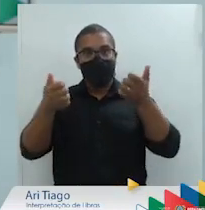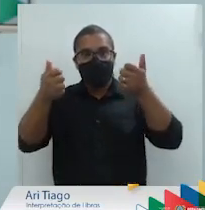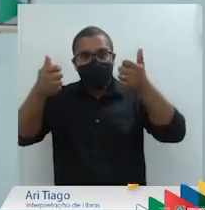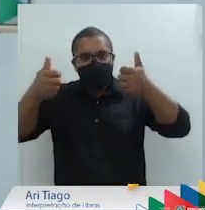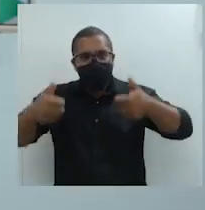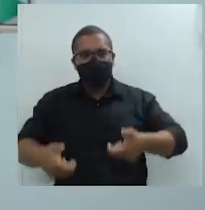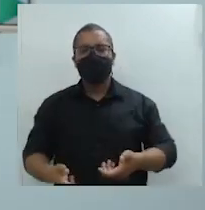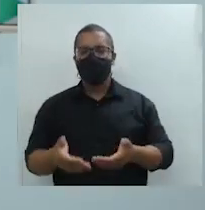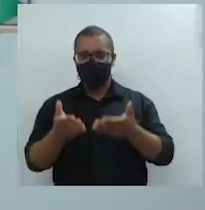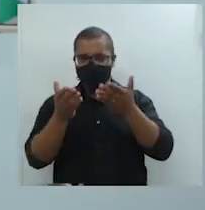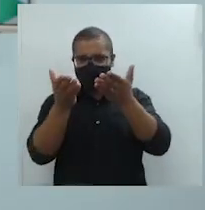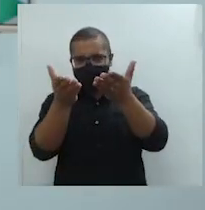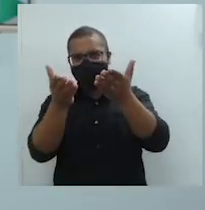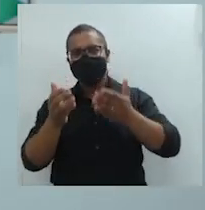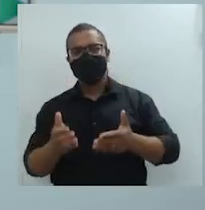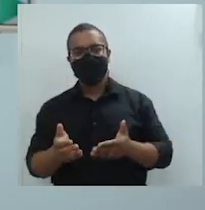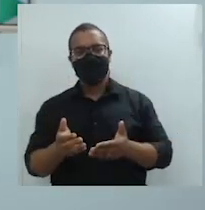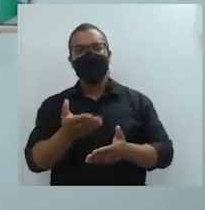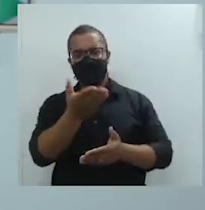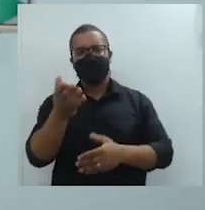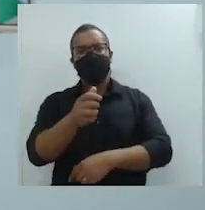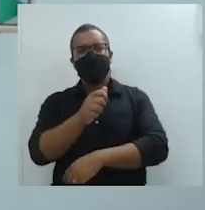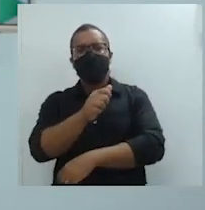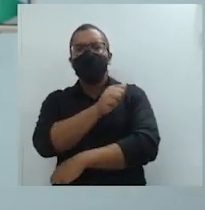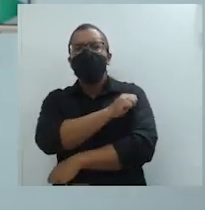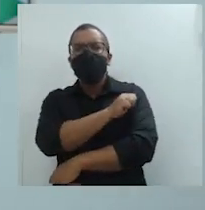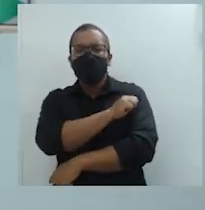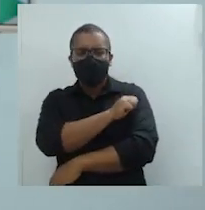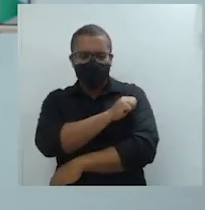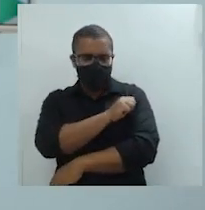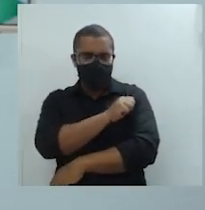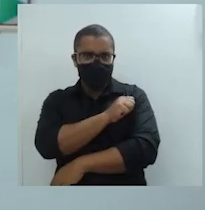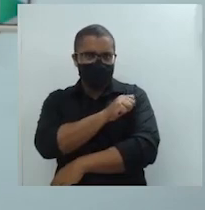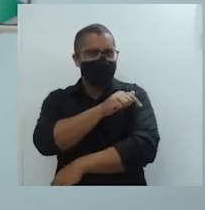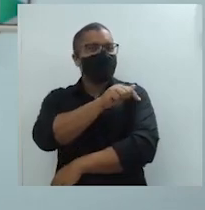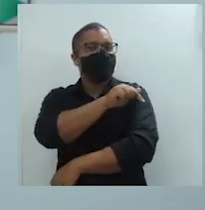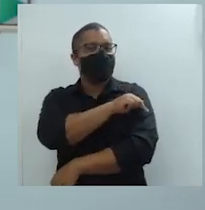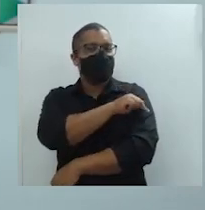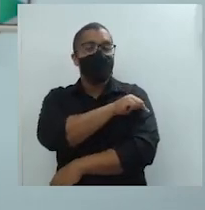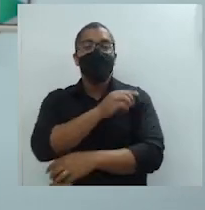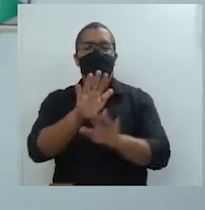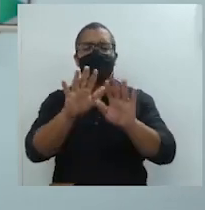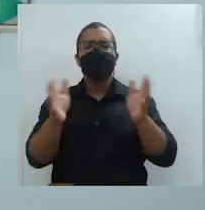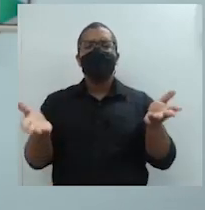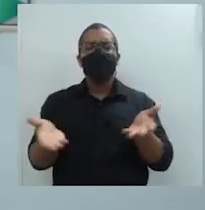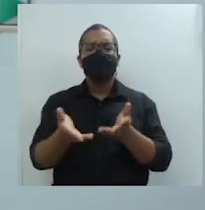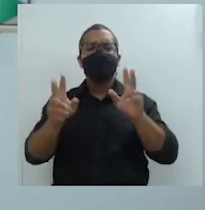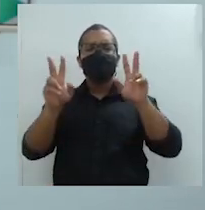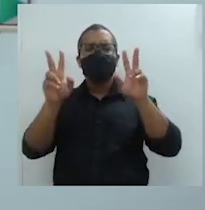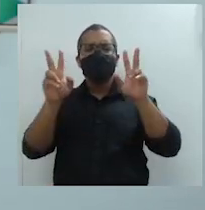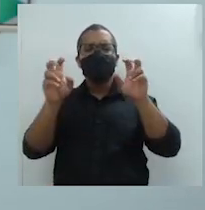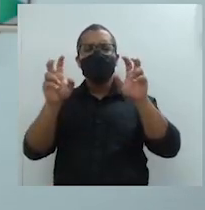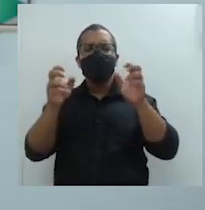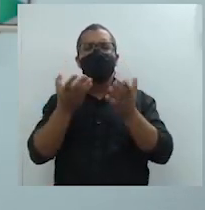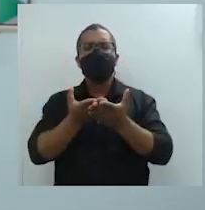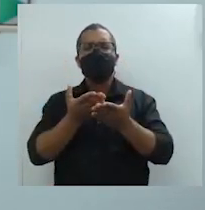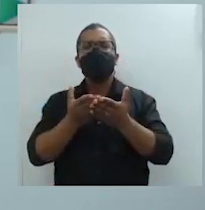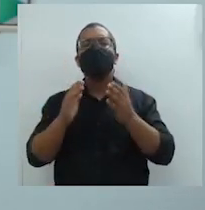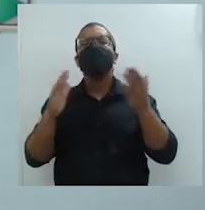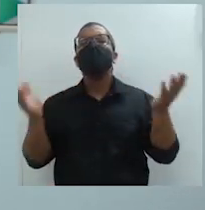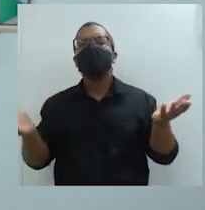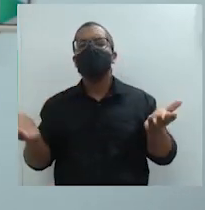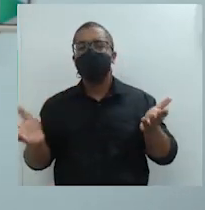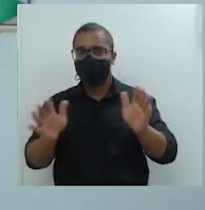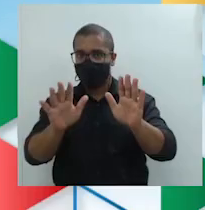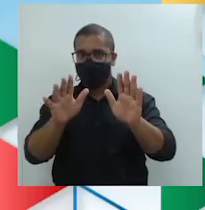falar especialmente para você, estudante do 7º ano. Mas qual será o tema da aula de